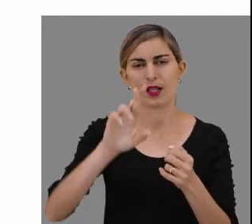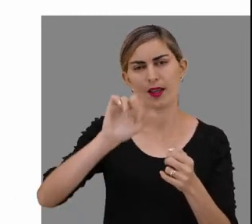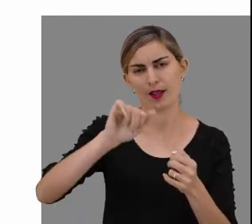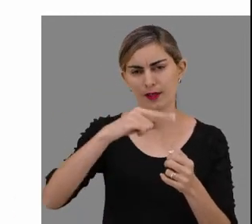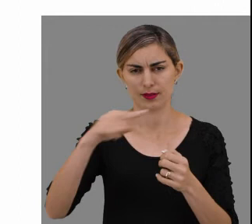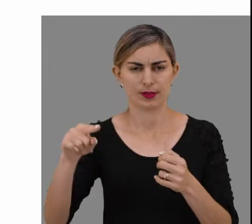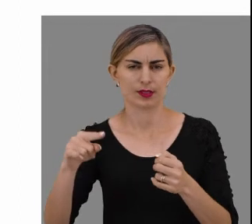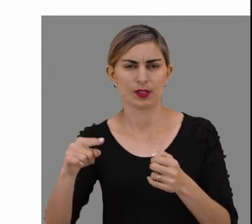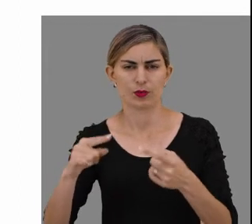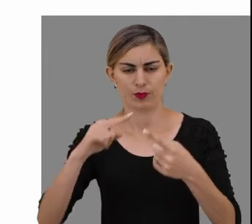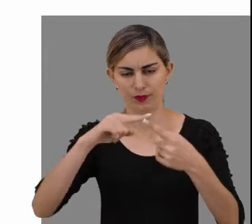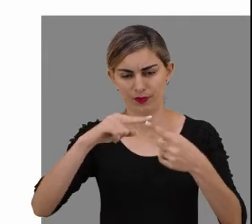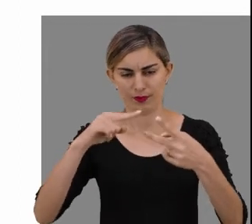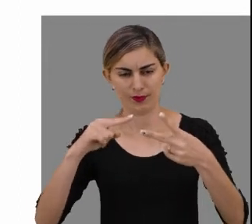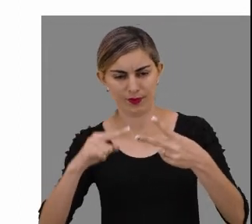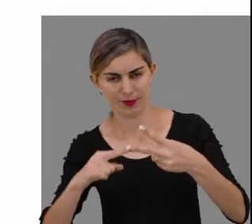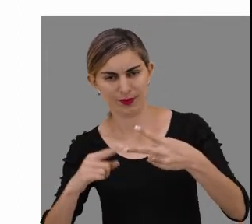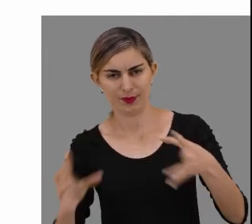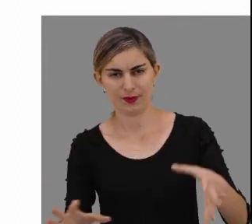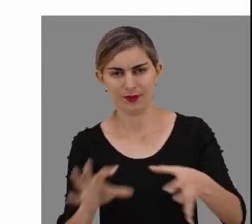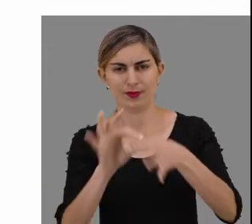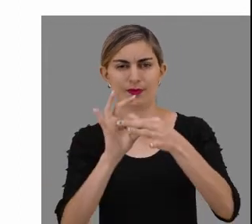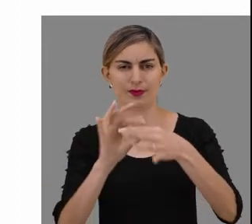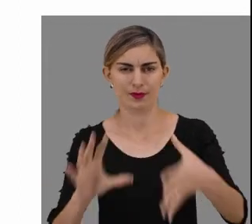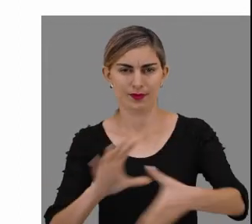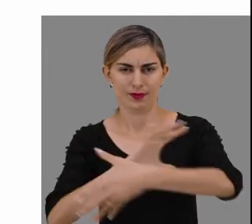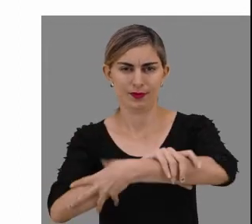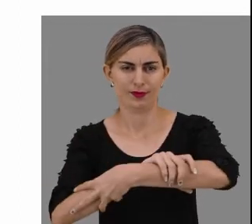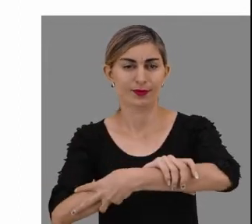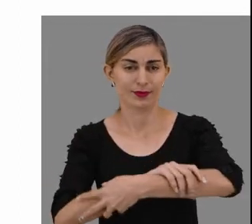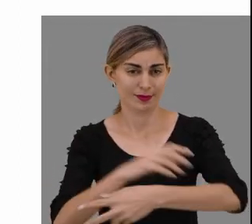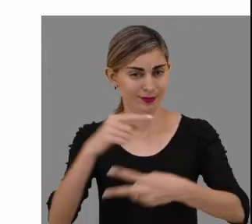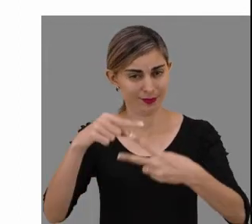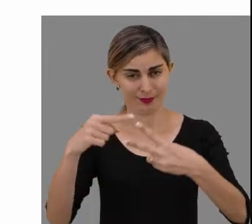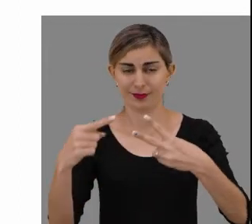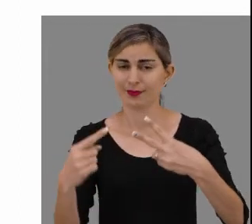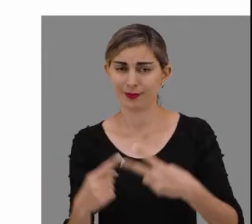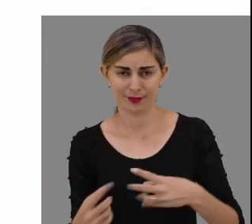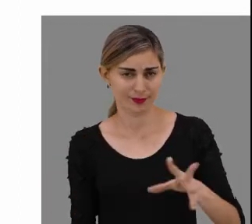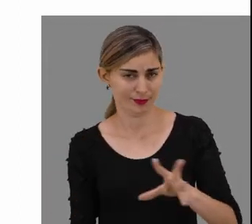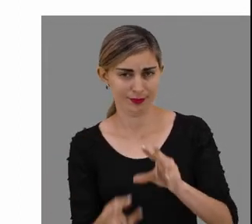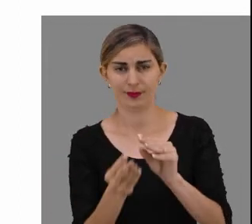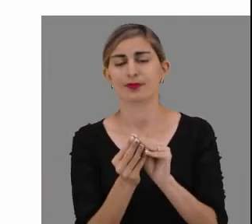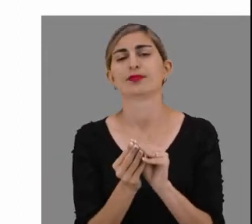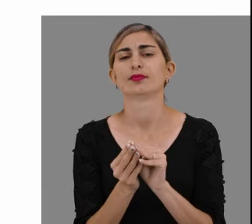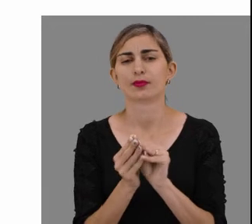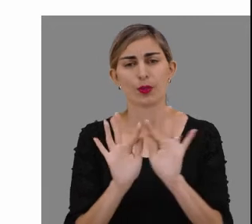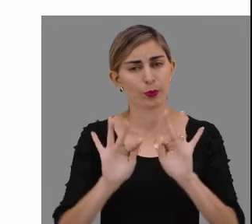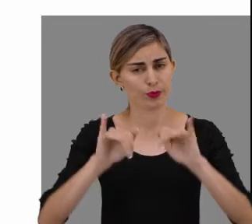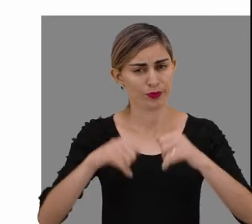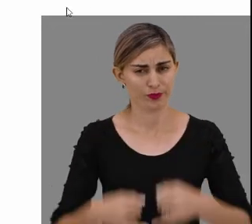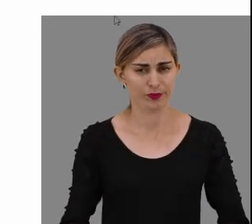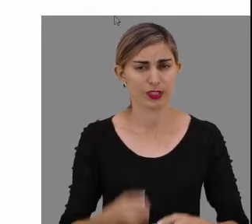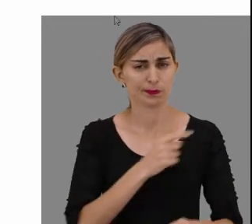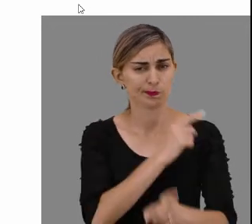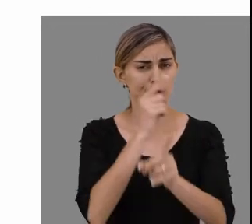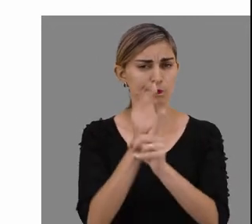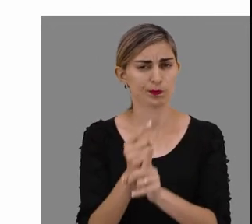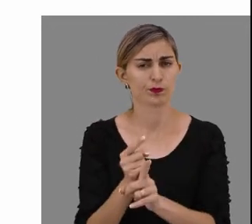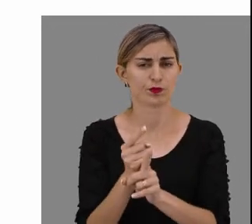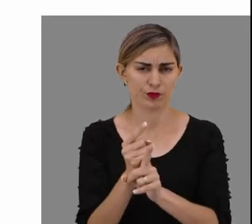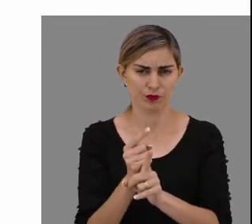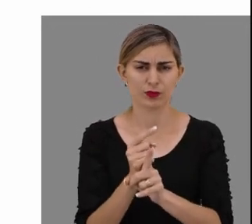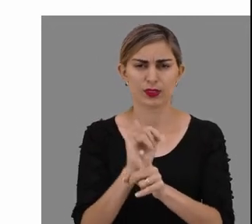uma relação entre a nossa interface e a classe que deverá implementá-la. E, por fim,